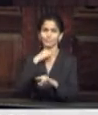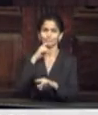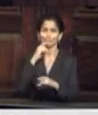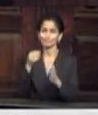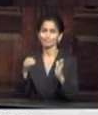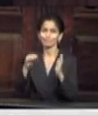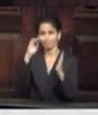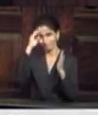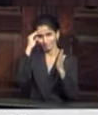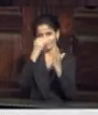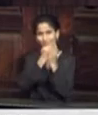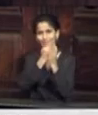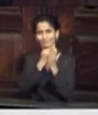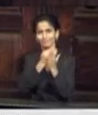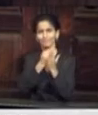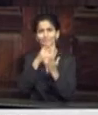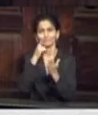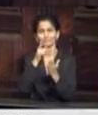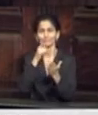perdermos uma importante